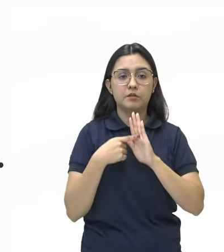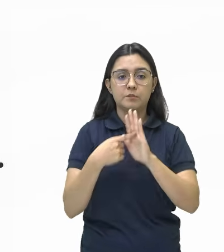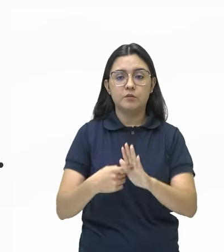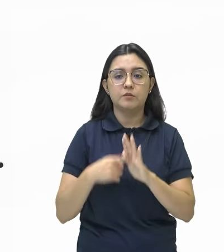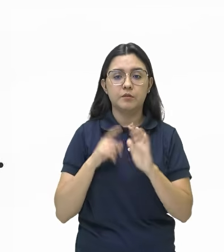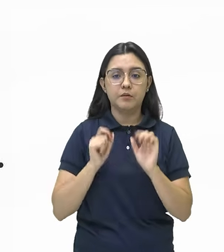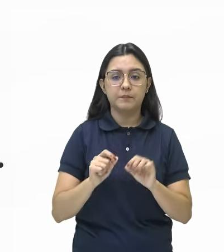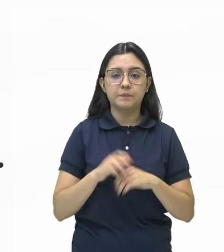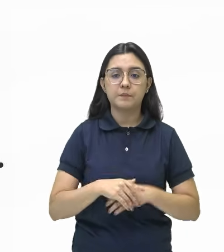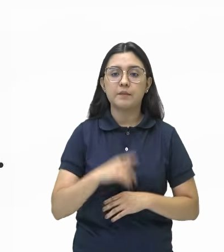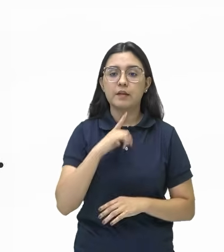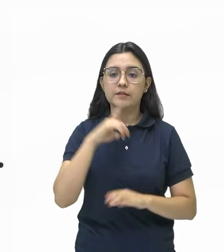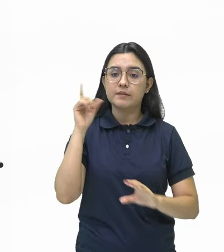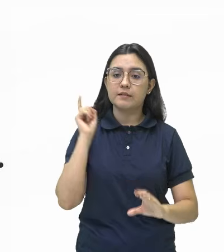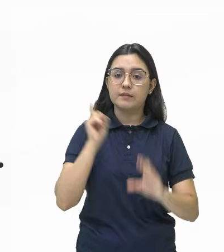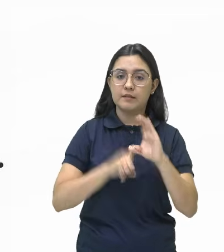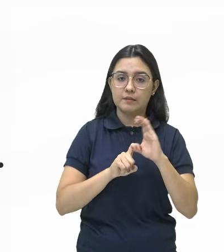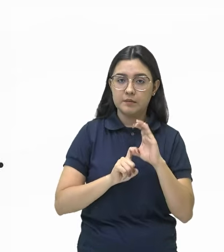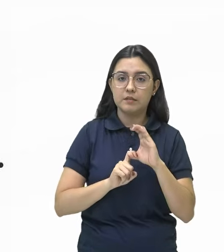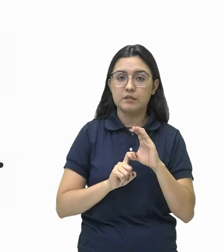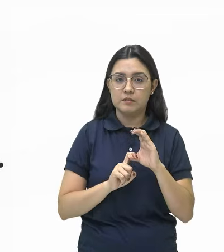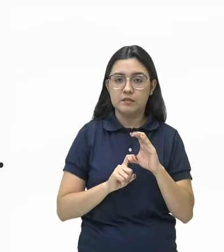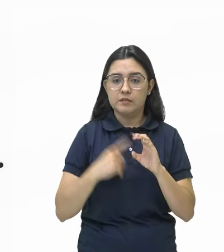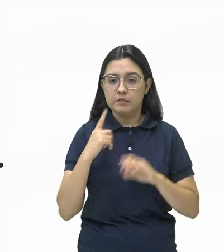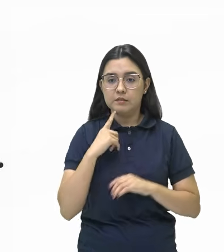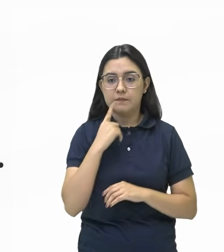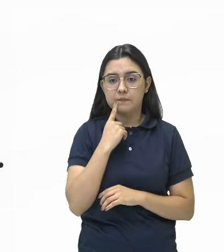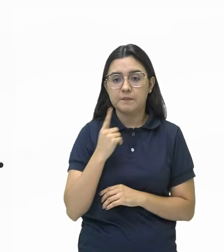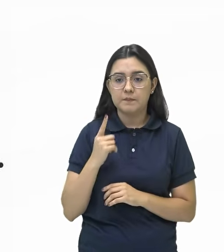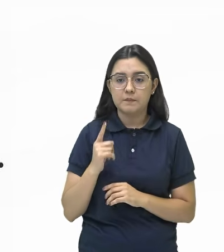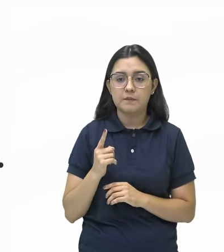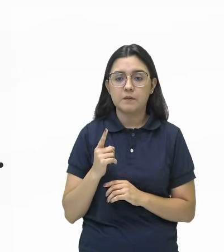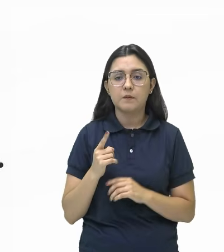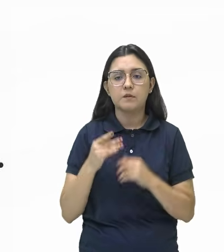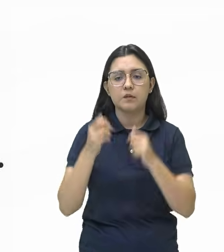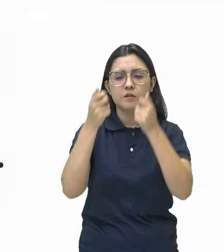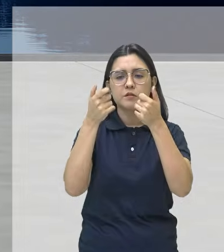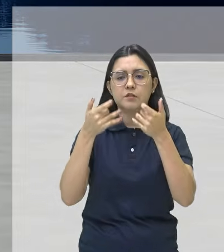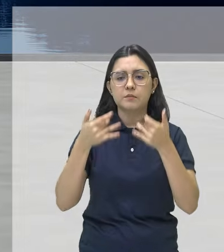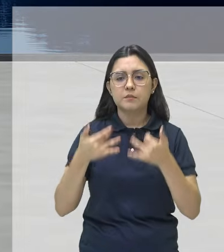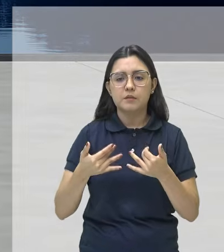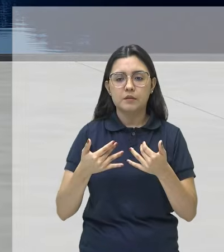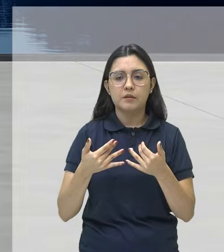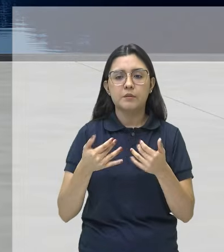que essa interdependência, aqui, quando a gente fala